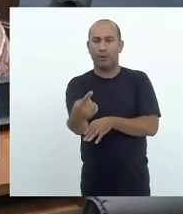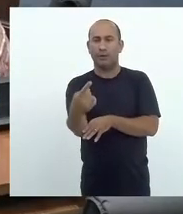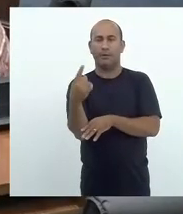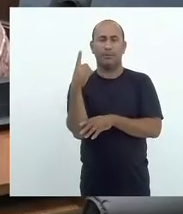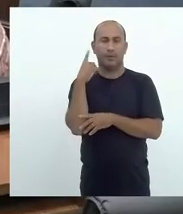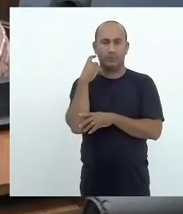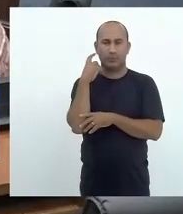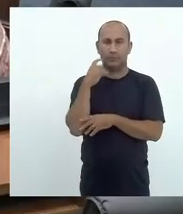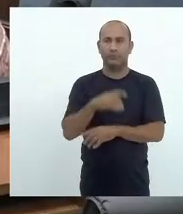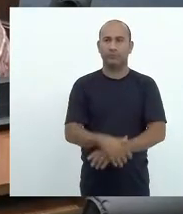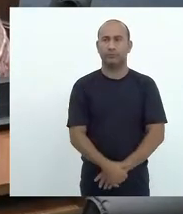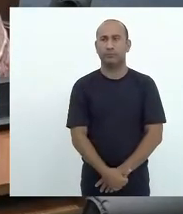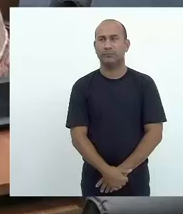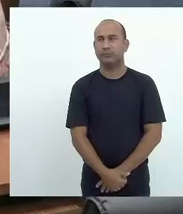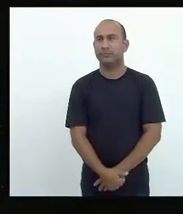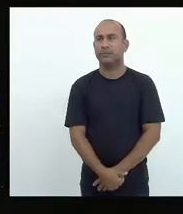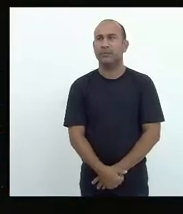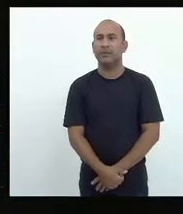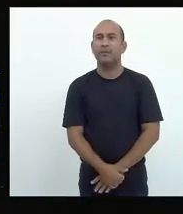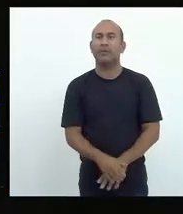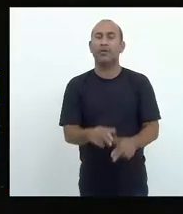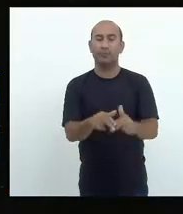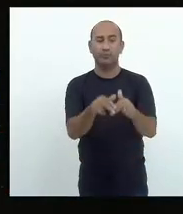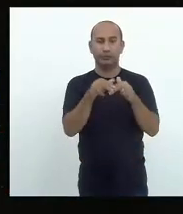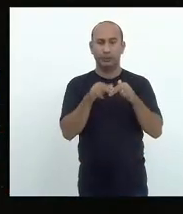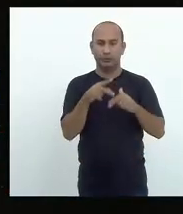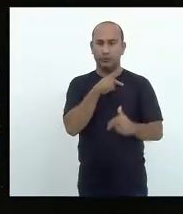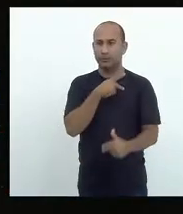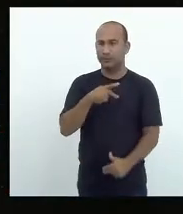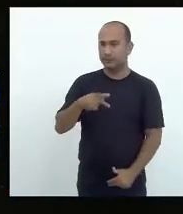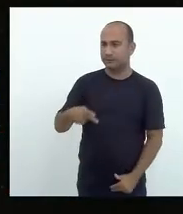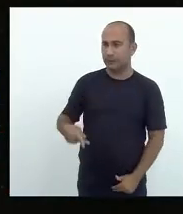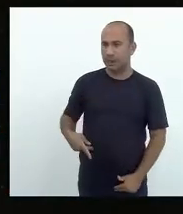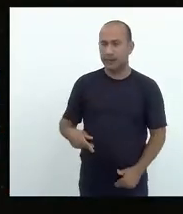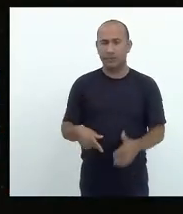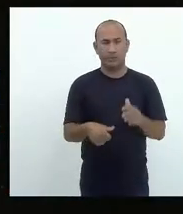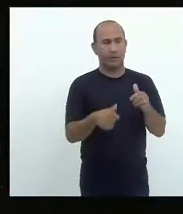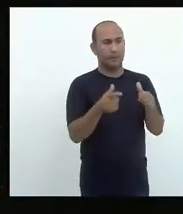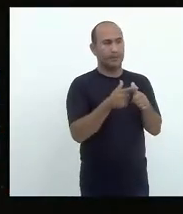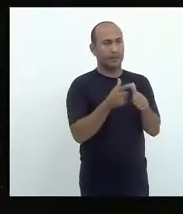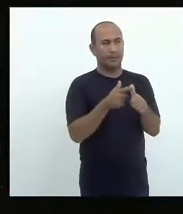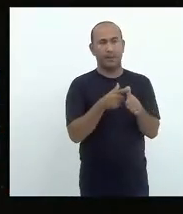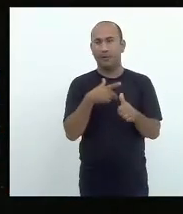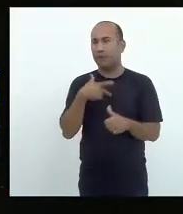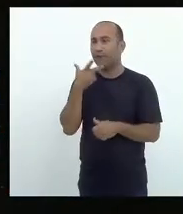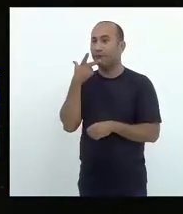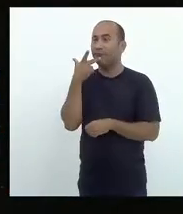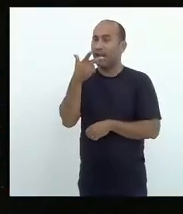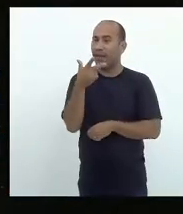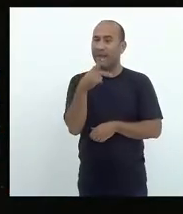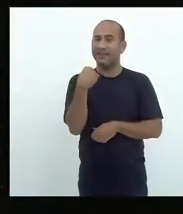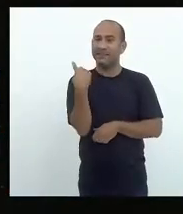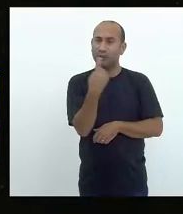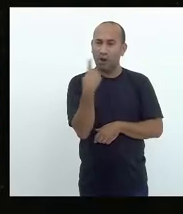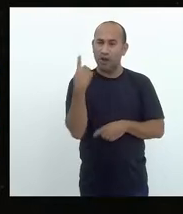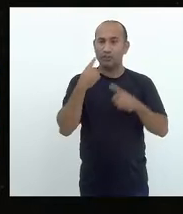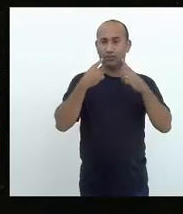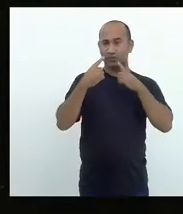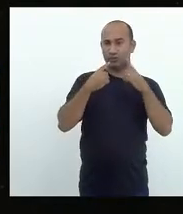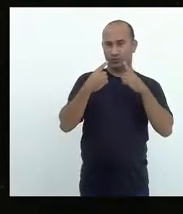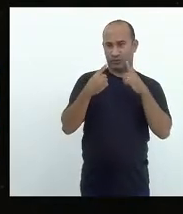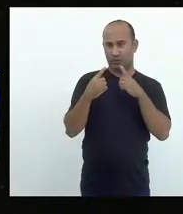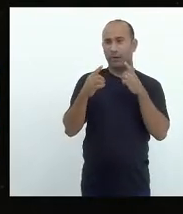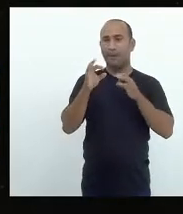Pode ir, deputado. Então, presidente, primeiro falar que a gente está discutindo um projeto de